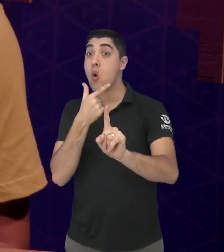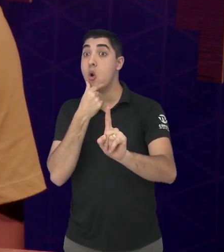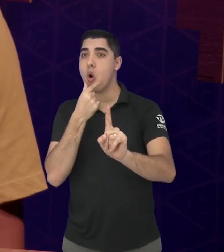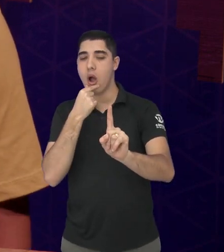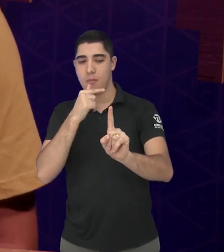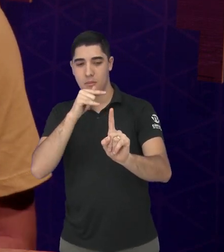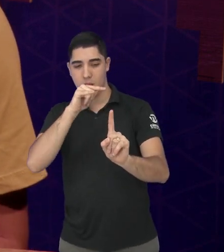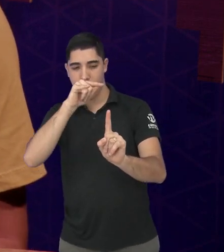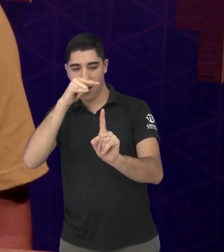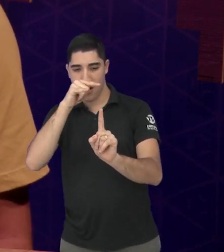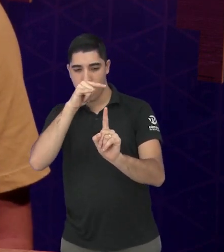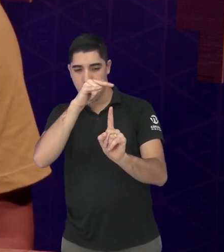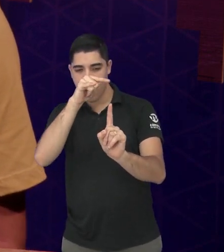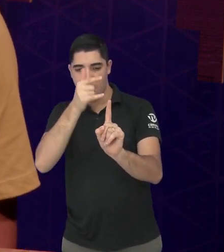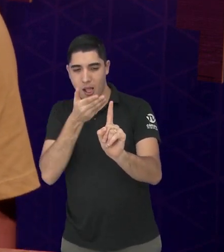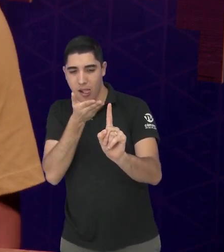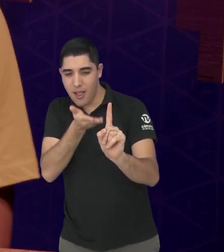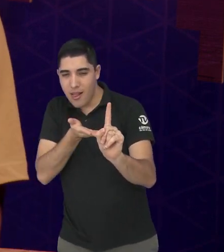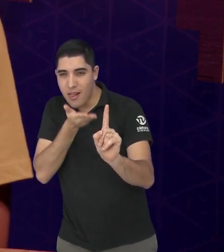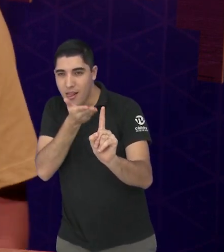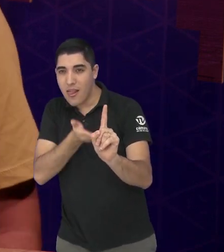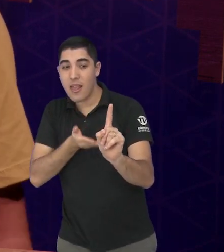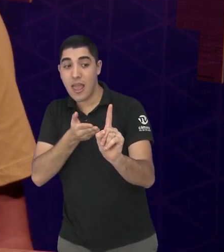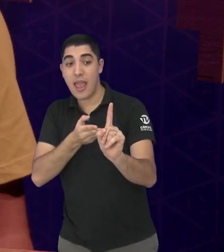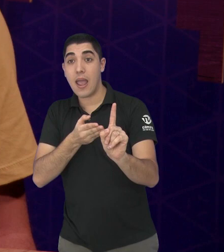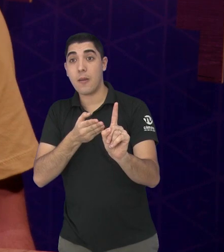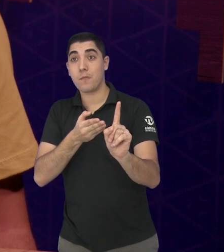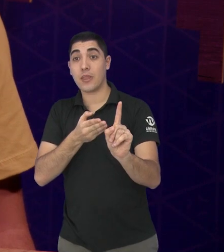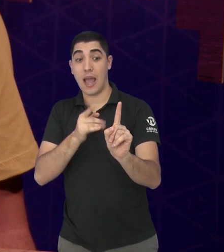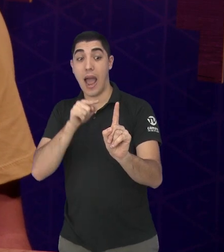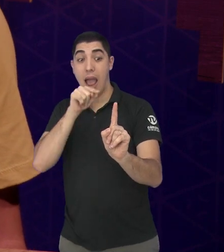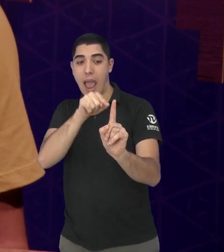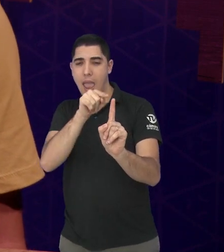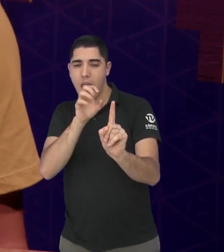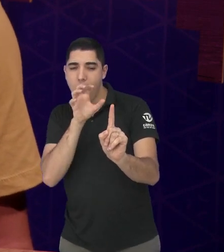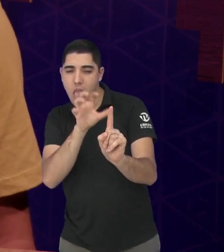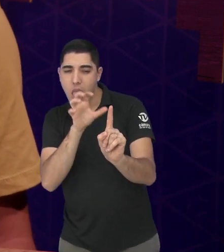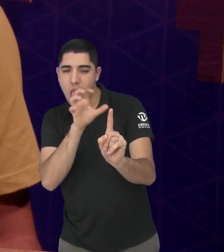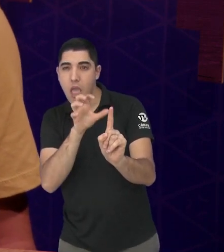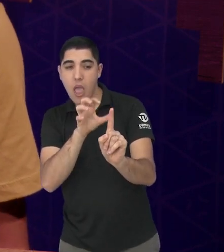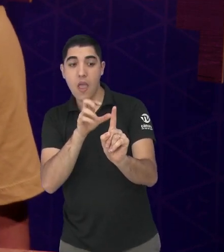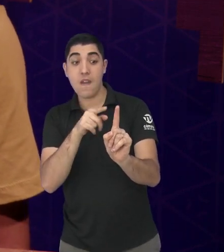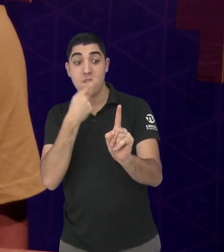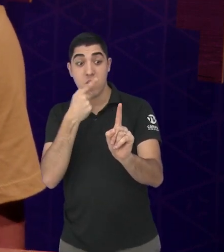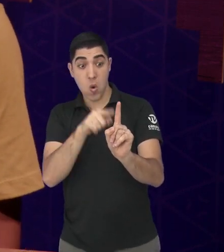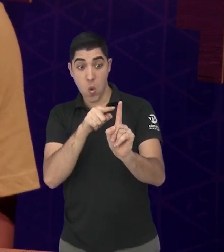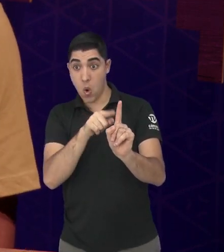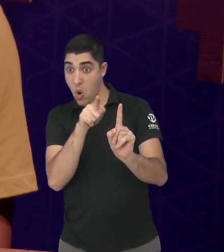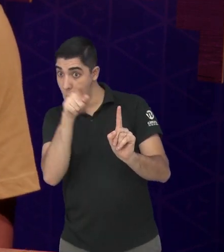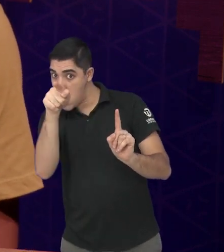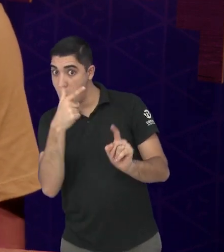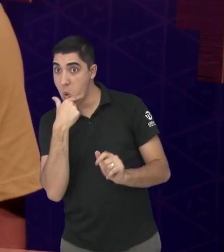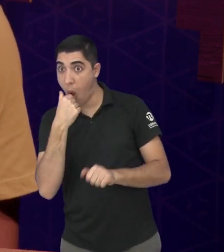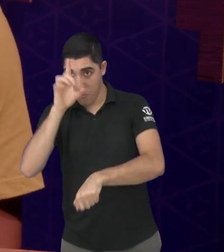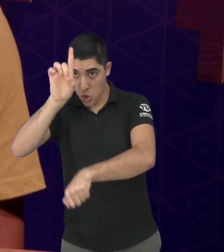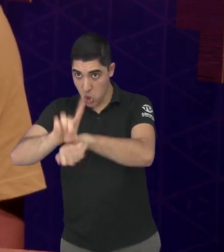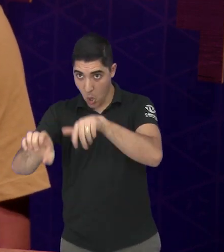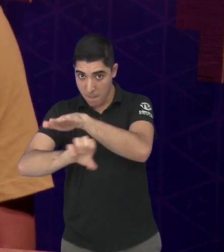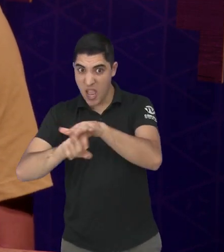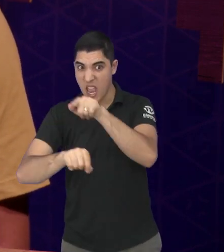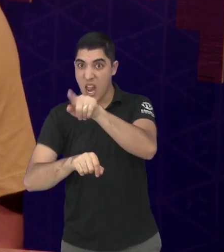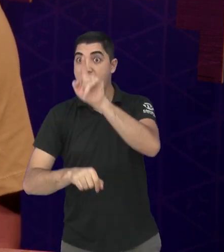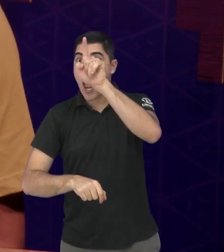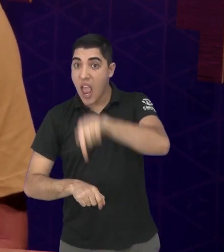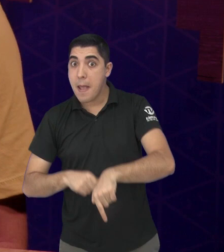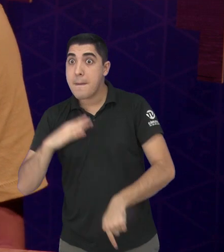manipulando o cara, né, o programador, para achar que o dono, né, que criou ela é um cara do mauzão e